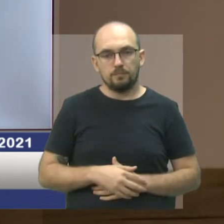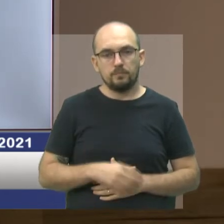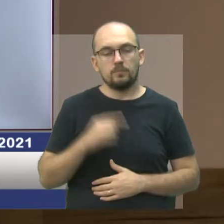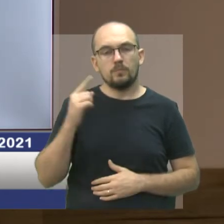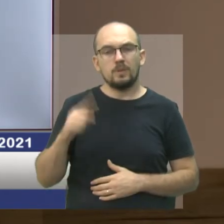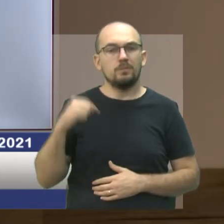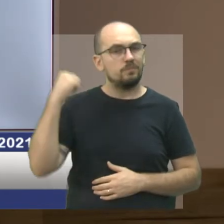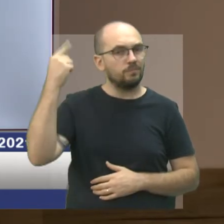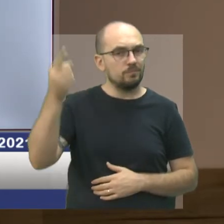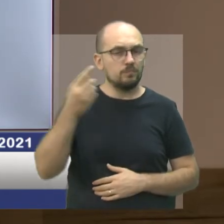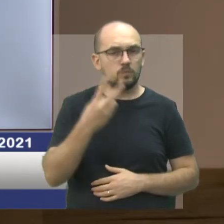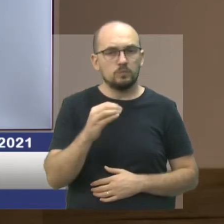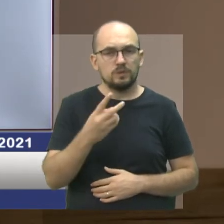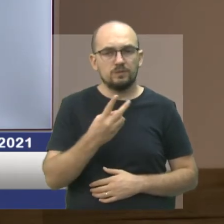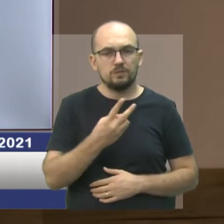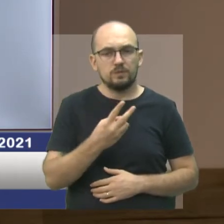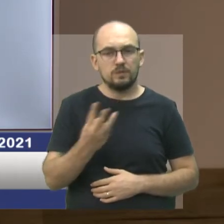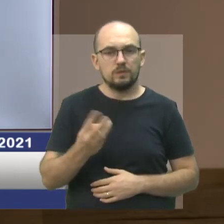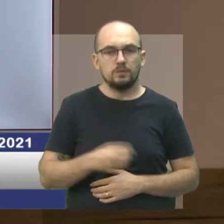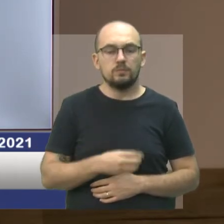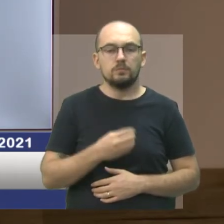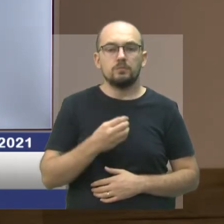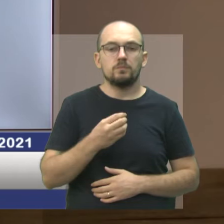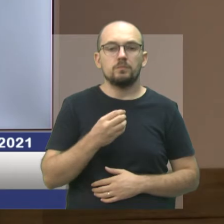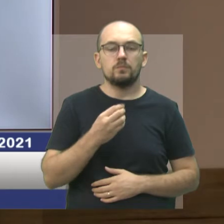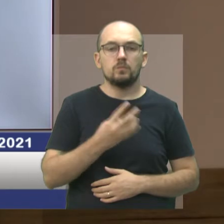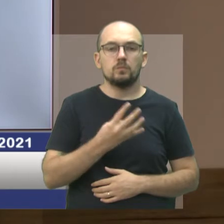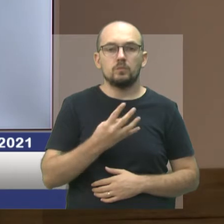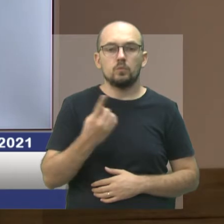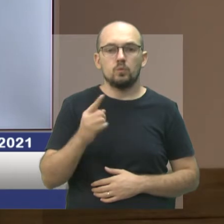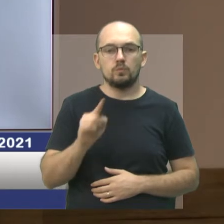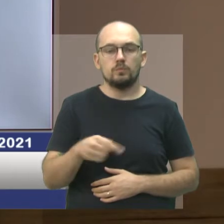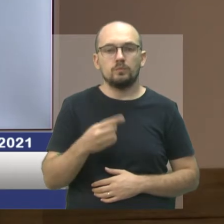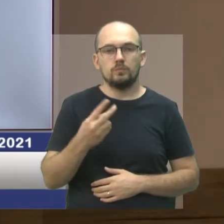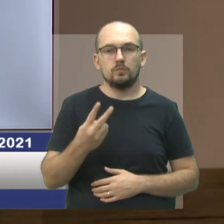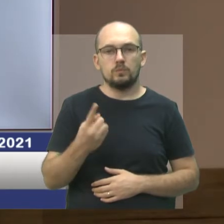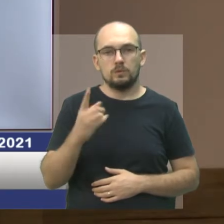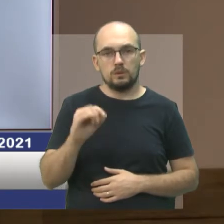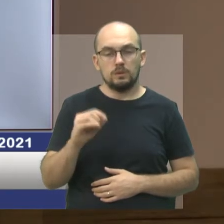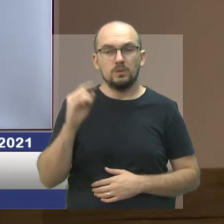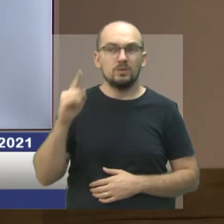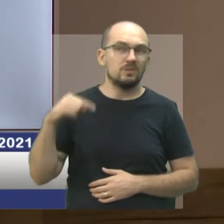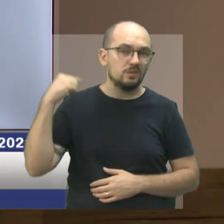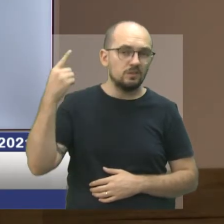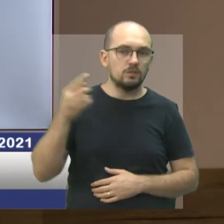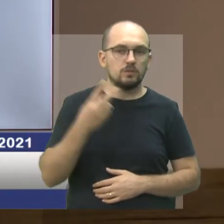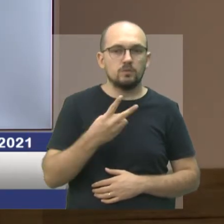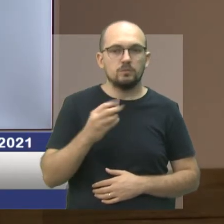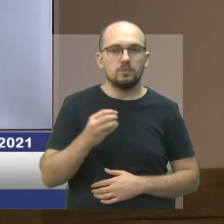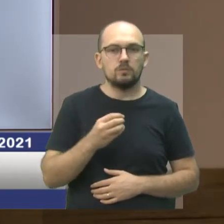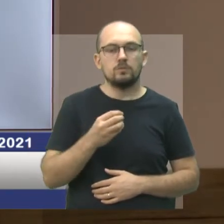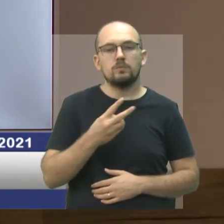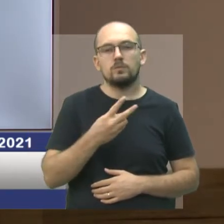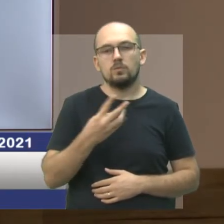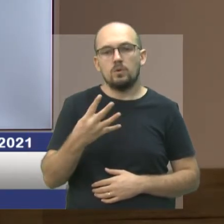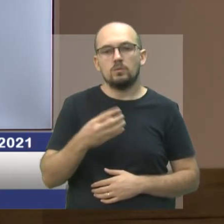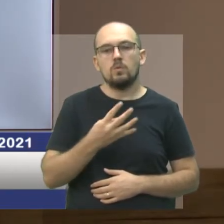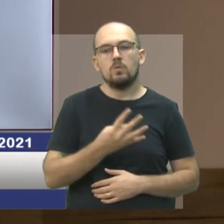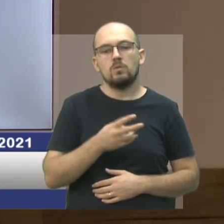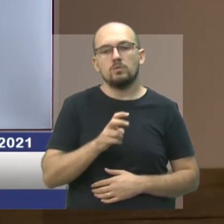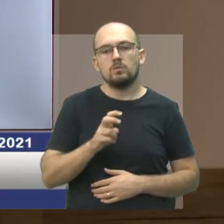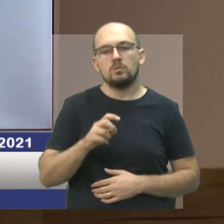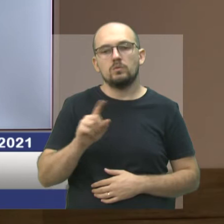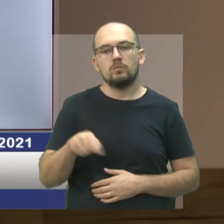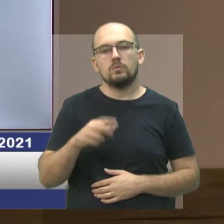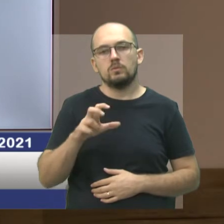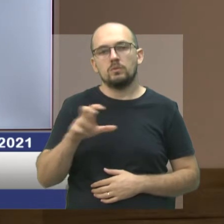Para 2023, 441 milhões 210 e para 2024, 455 milhões